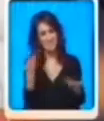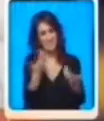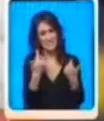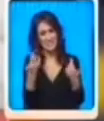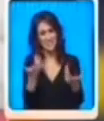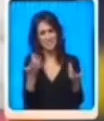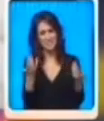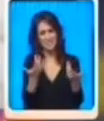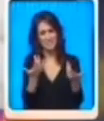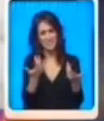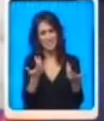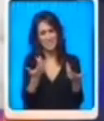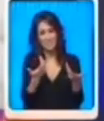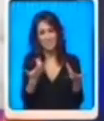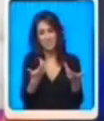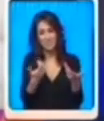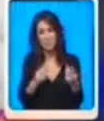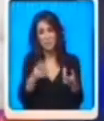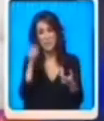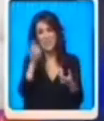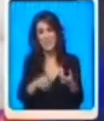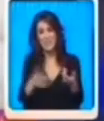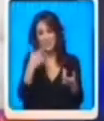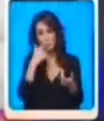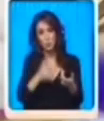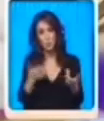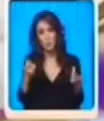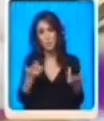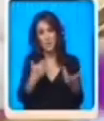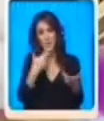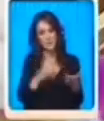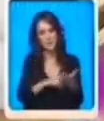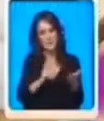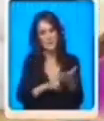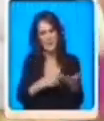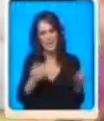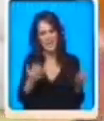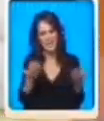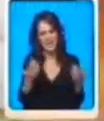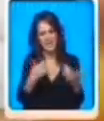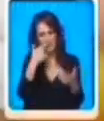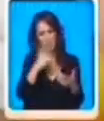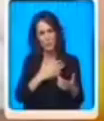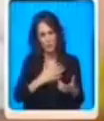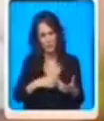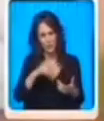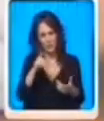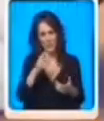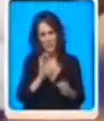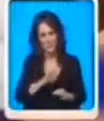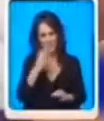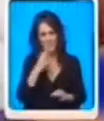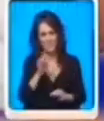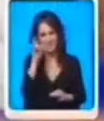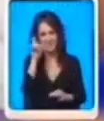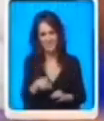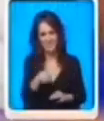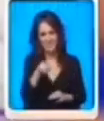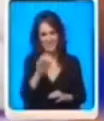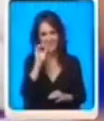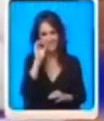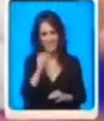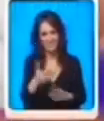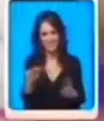os portugueses no que te diz respeito. Tu és muito autêntica, és muito sincera e as pessoas gostam dessa simplicidade e dessa autenticidade. Então, já vai